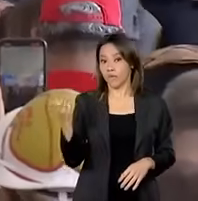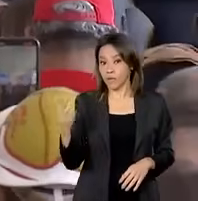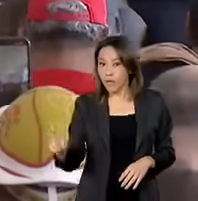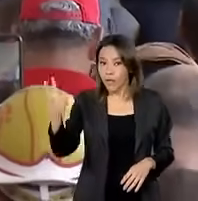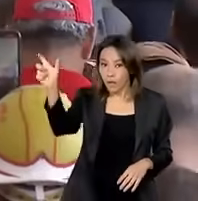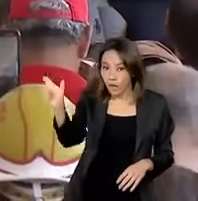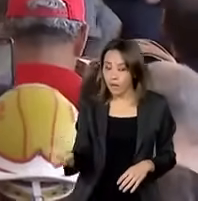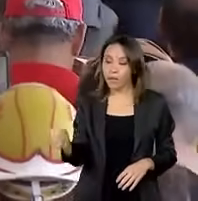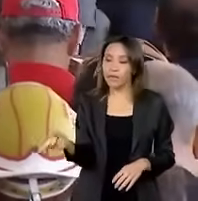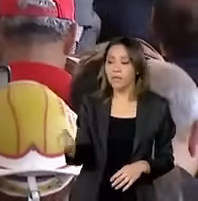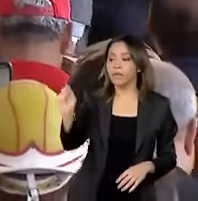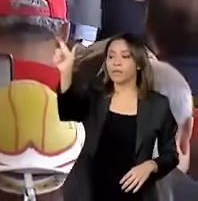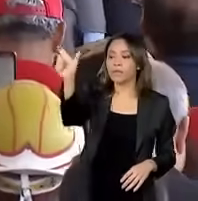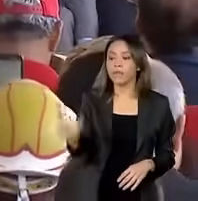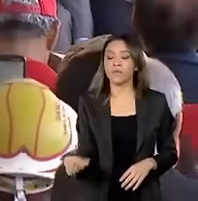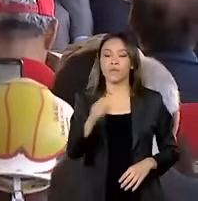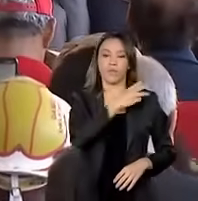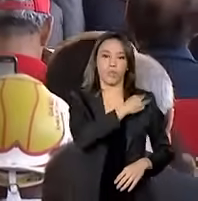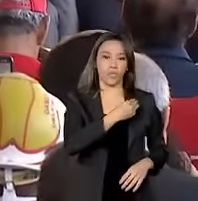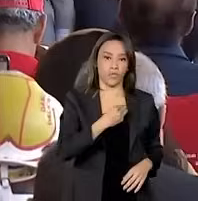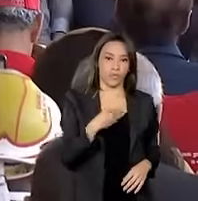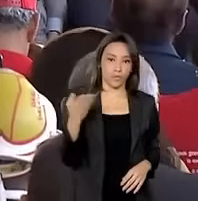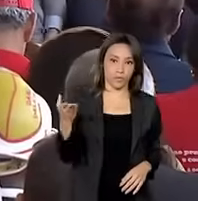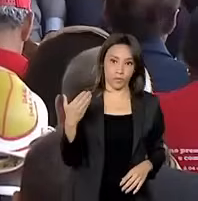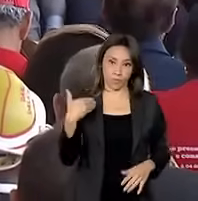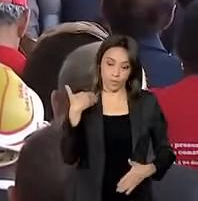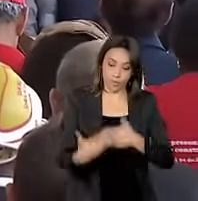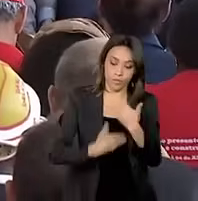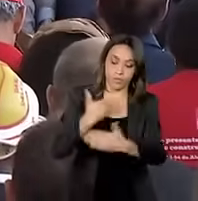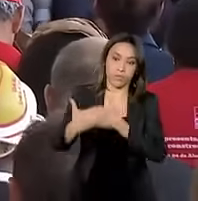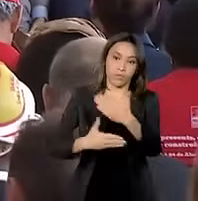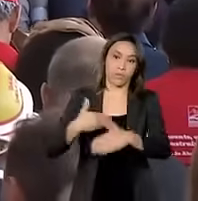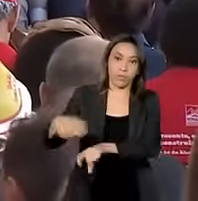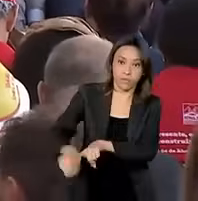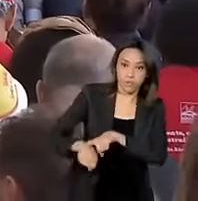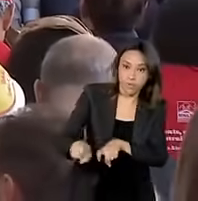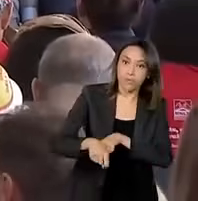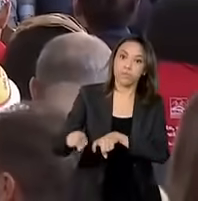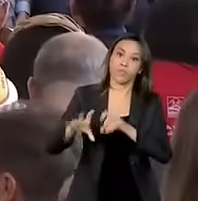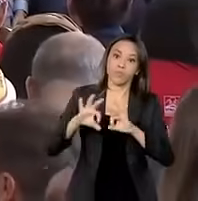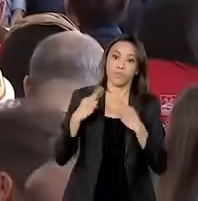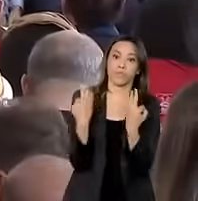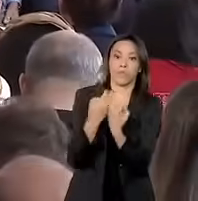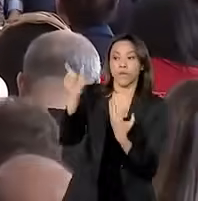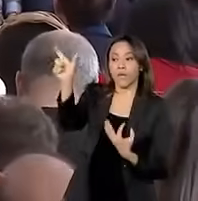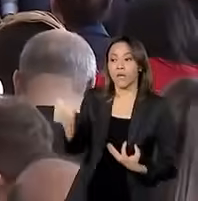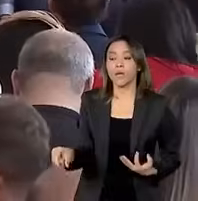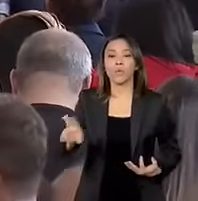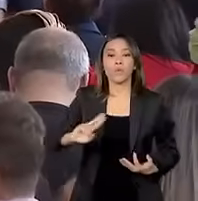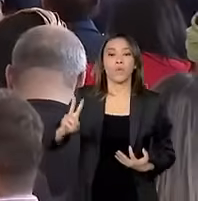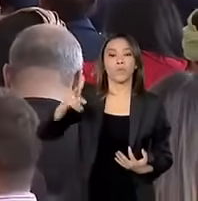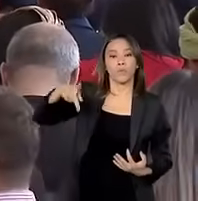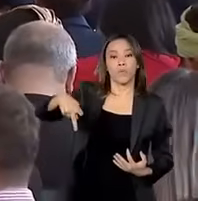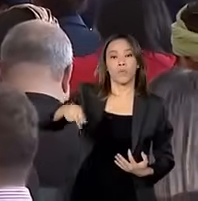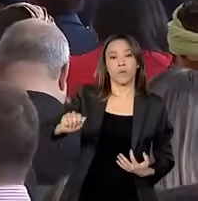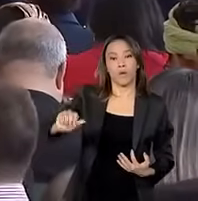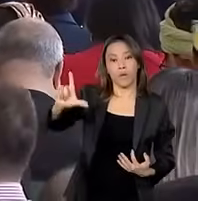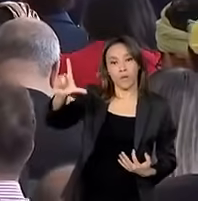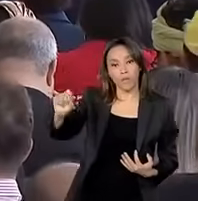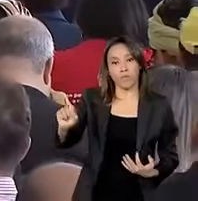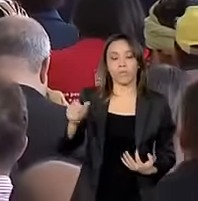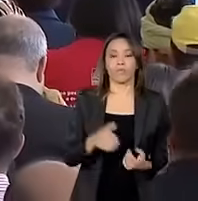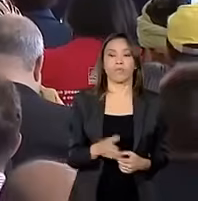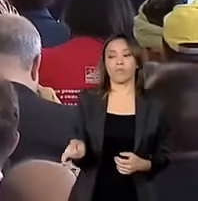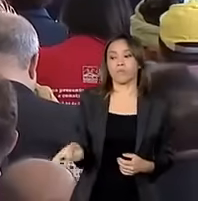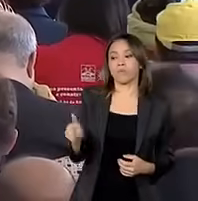ao ministro do Desenvolvimento Agrário e Agricultura Familiar, Paulo Teixeira, ao